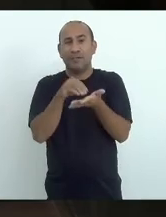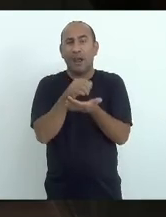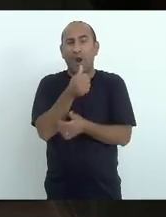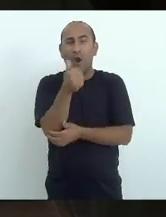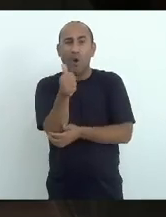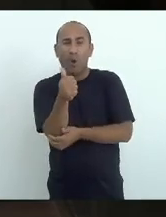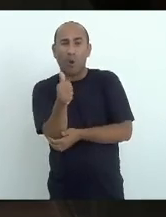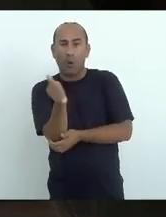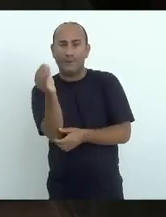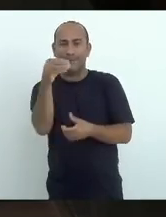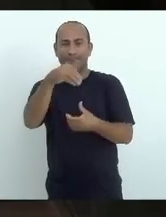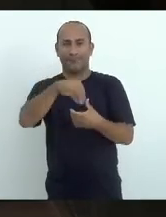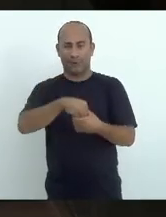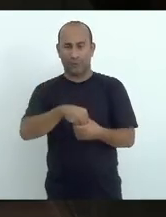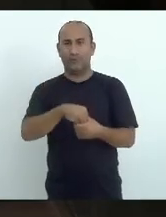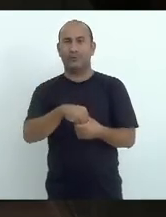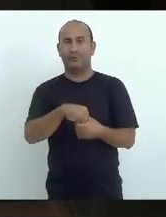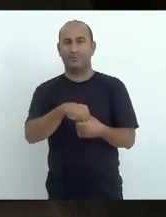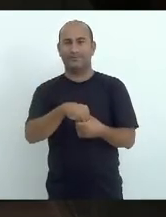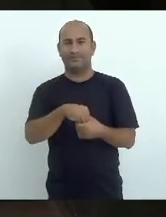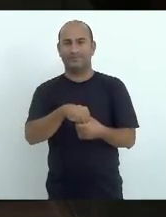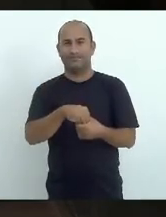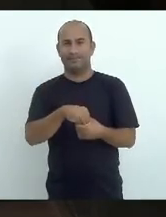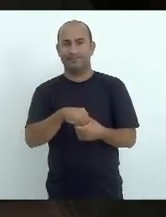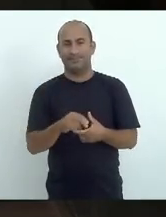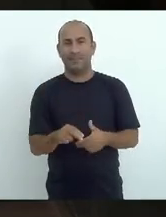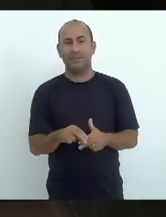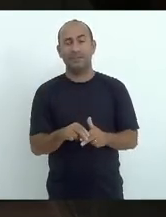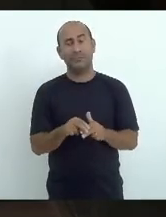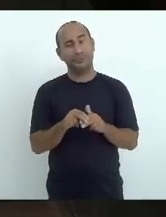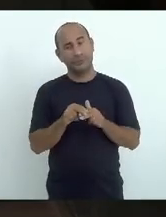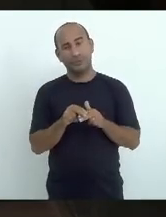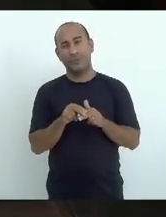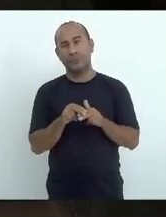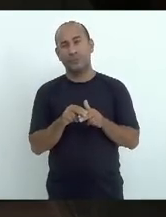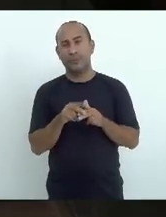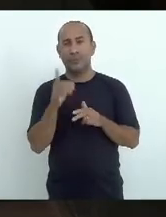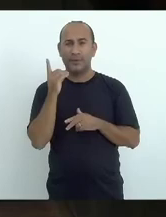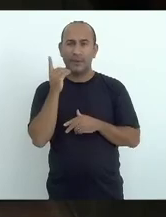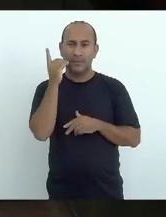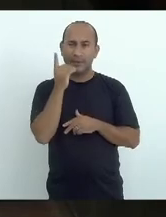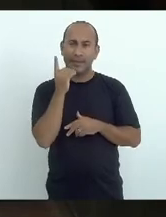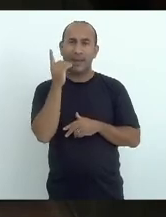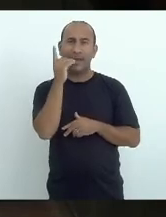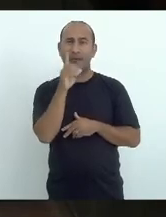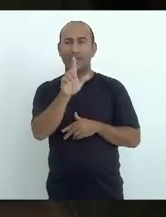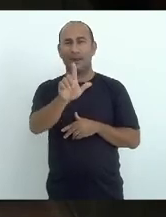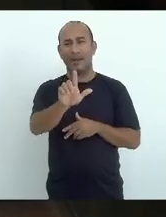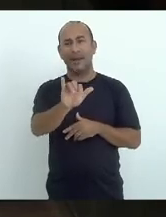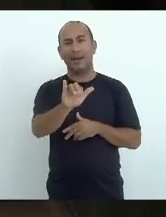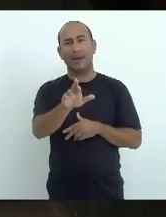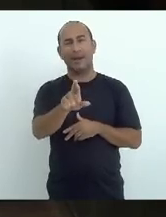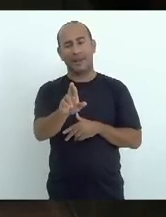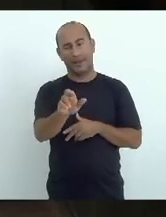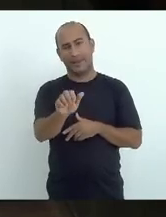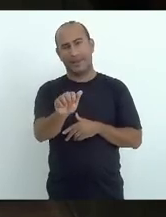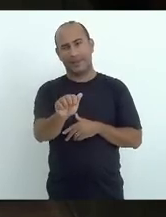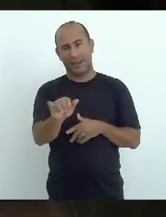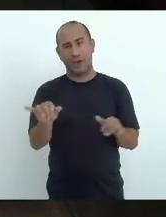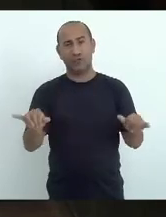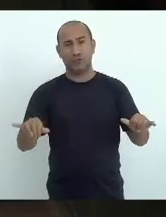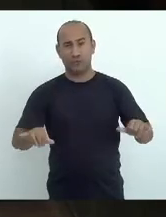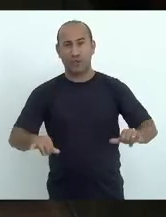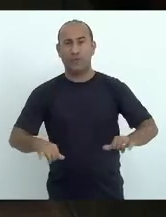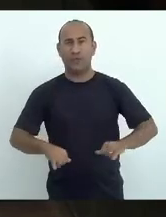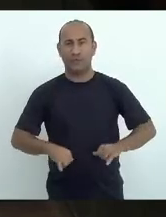votos. E o senhor Arthur Lira, nesse caso específico, sofreu